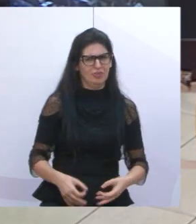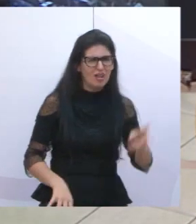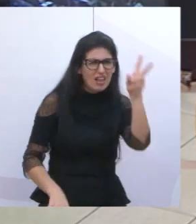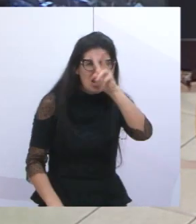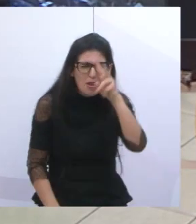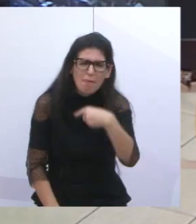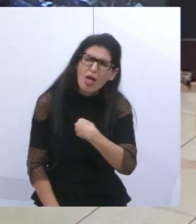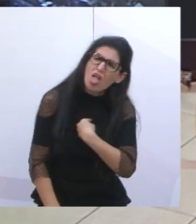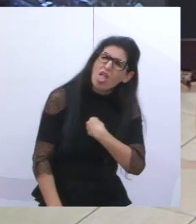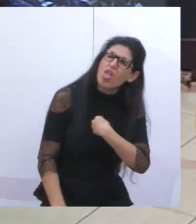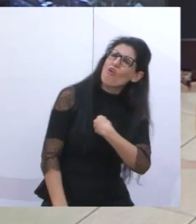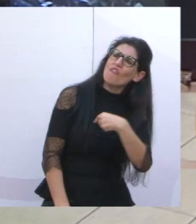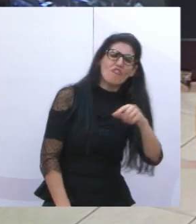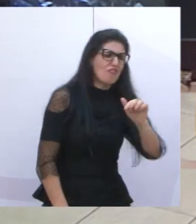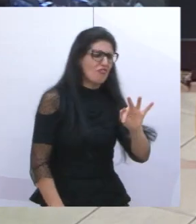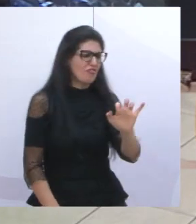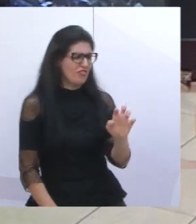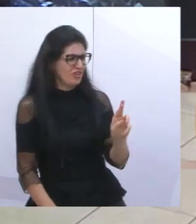tem mais